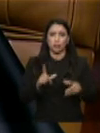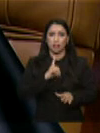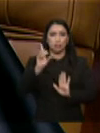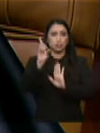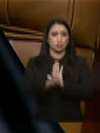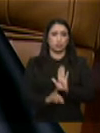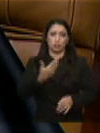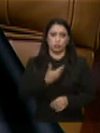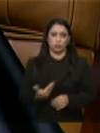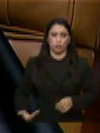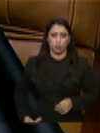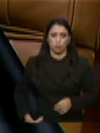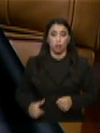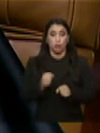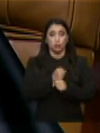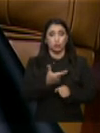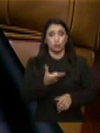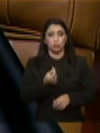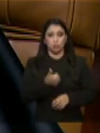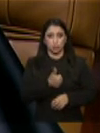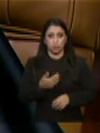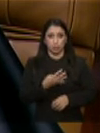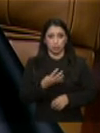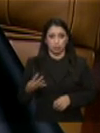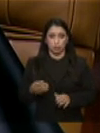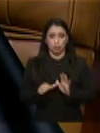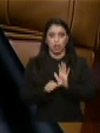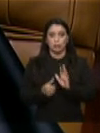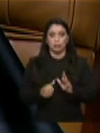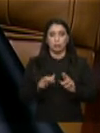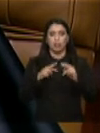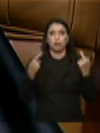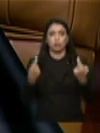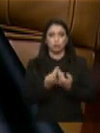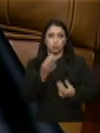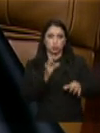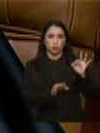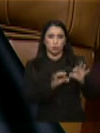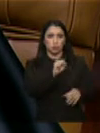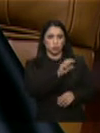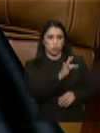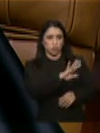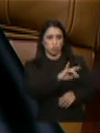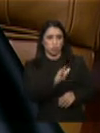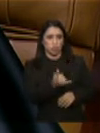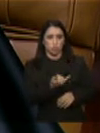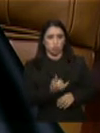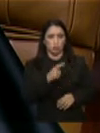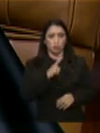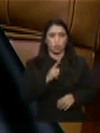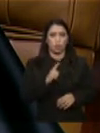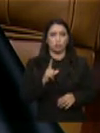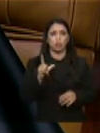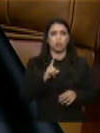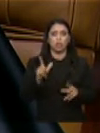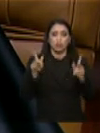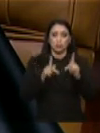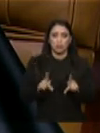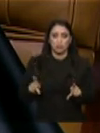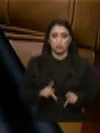público. Em 2014, a primeira sessão do STJ pacificou a discussão, não permitindo a